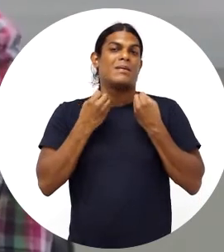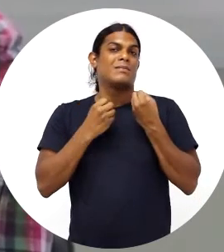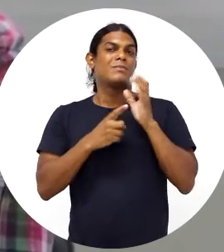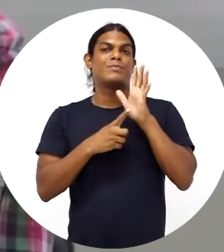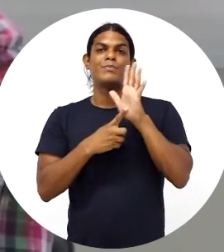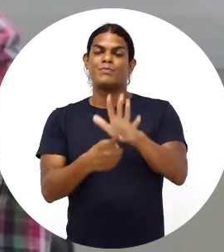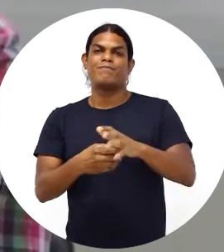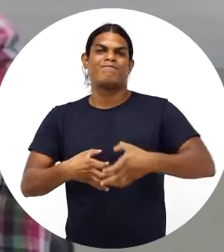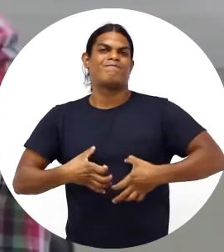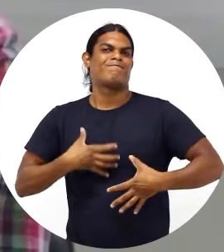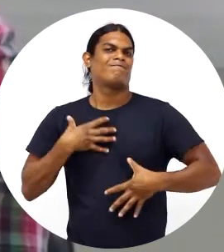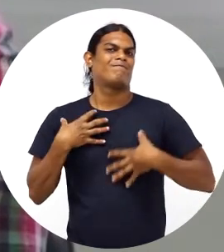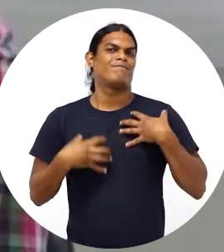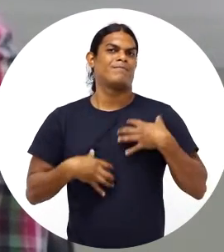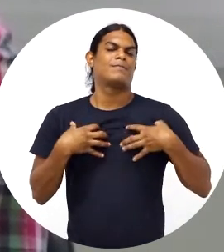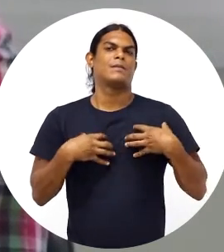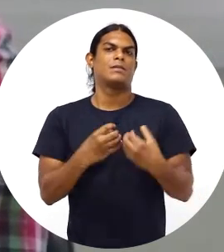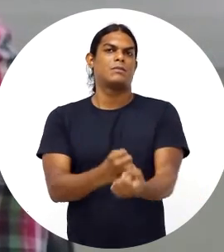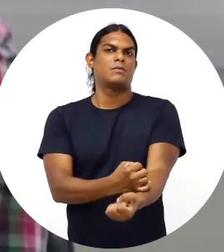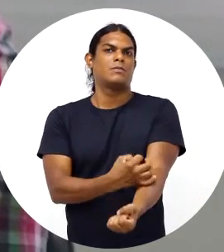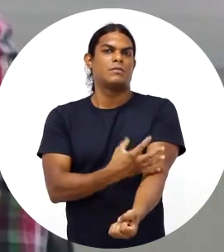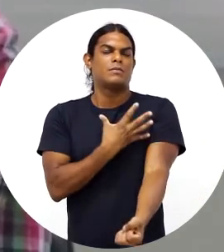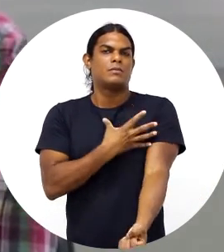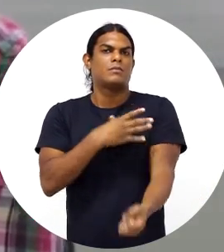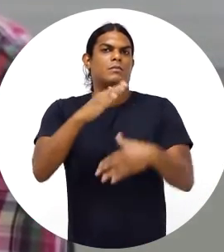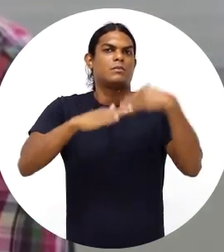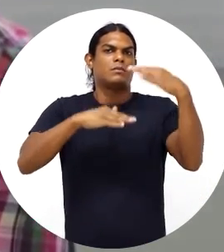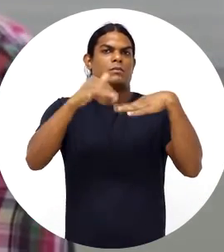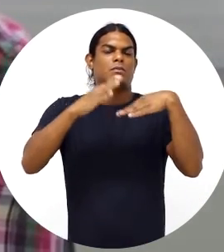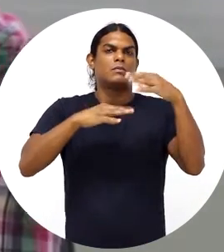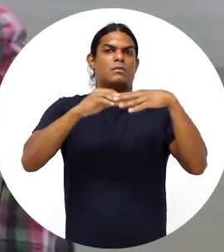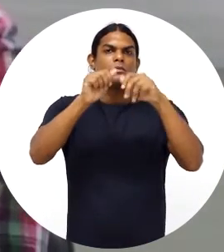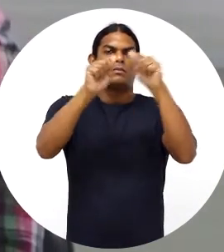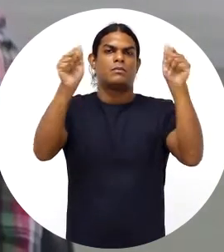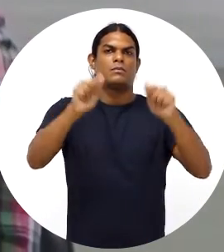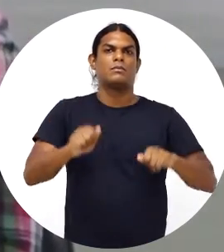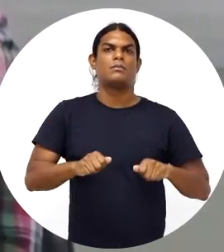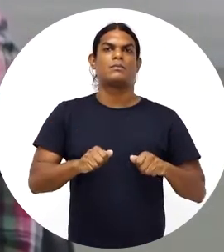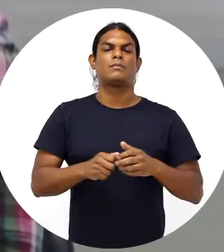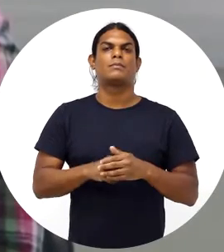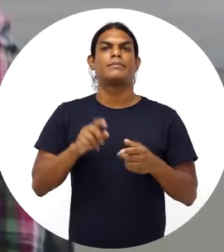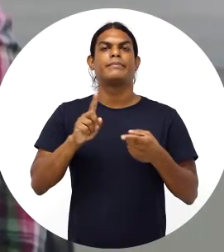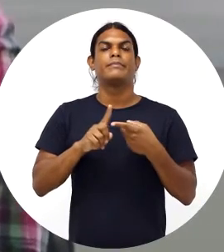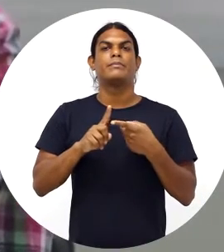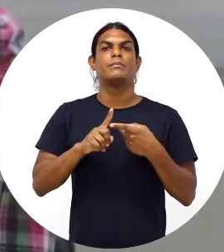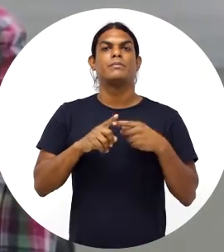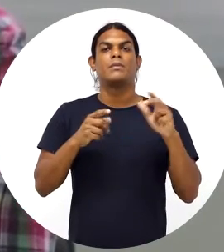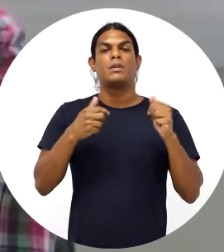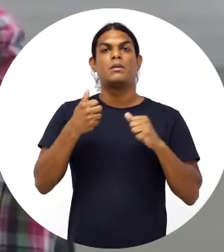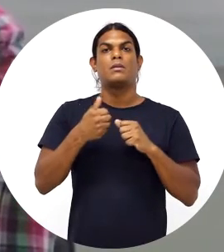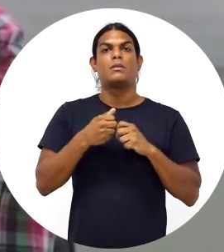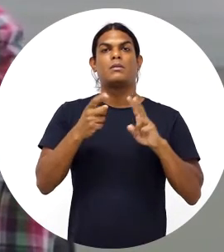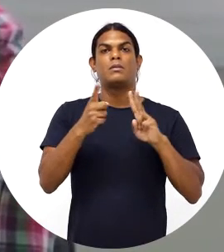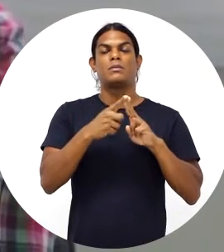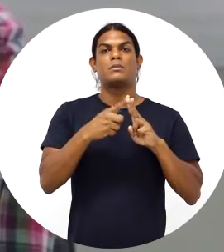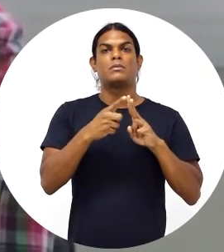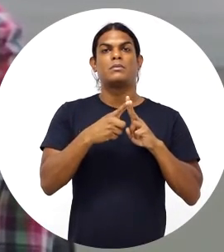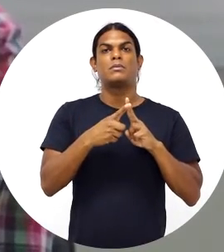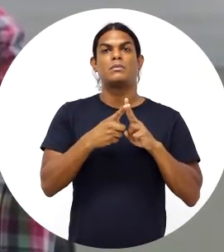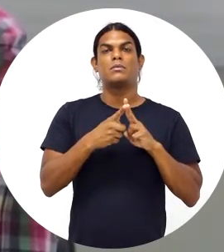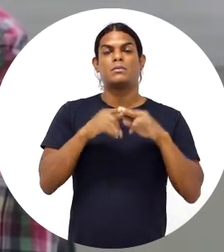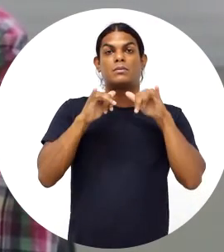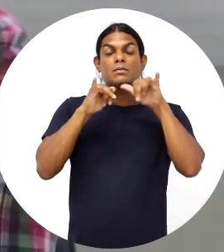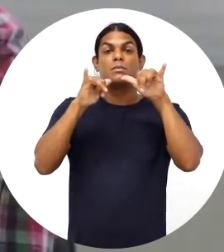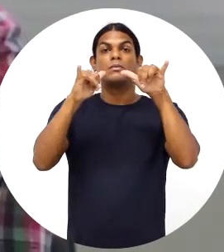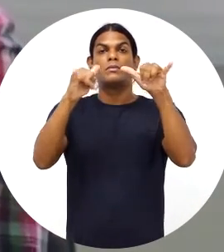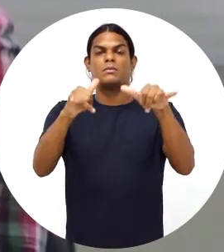os sentimentos e ideias do artista. A segunda é comunicar algo, porque quando alguém